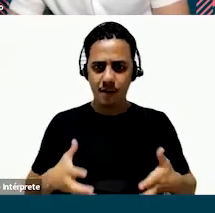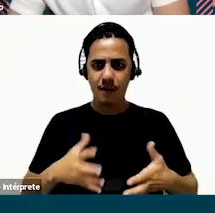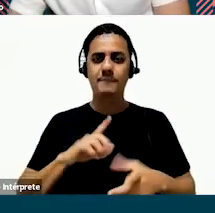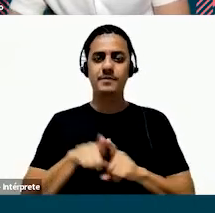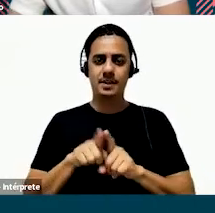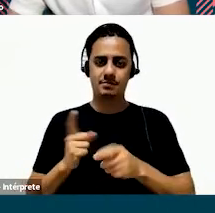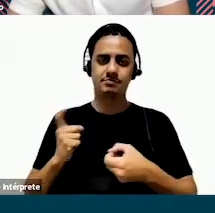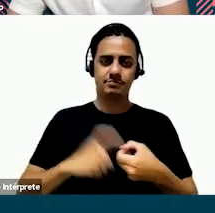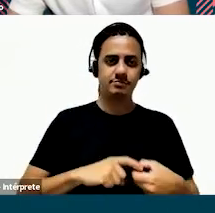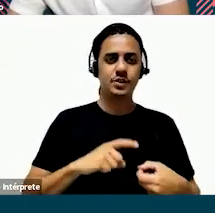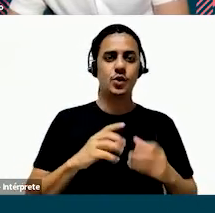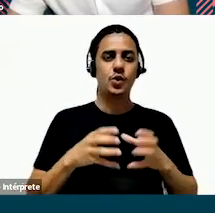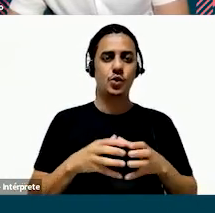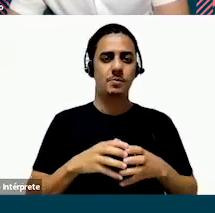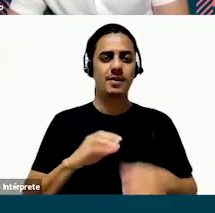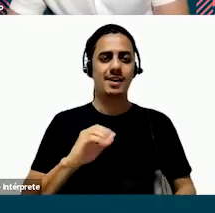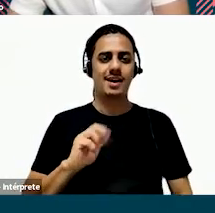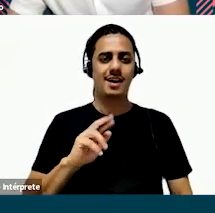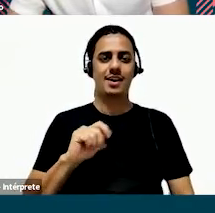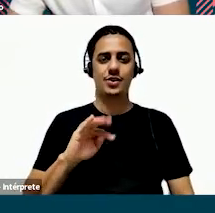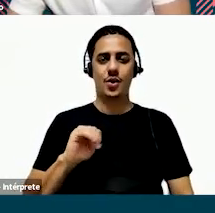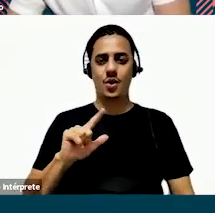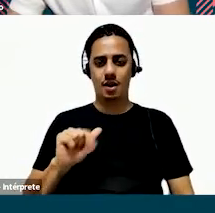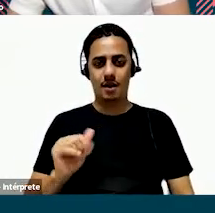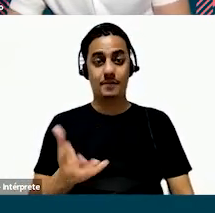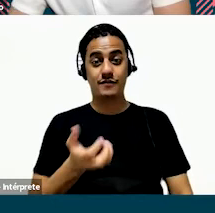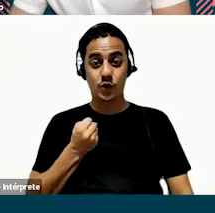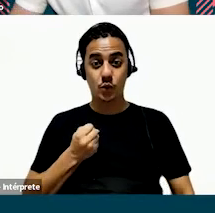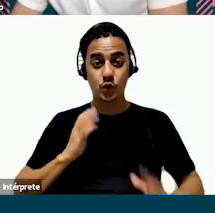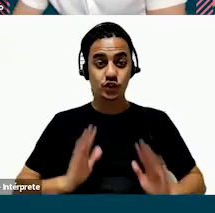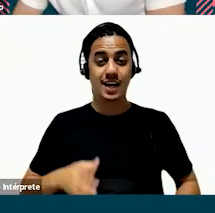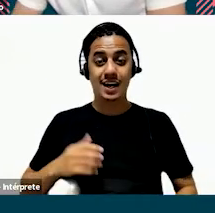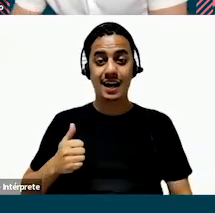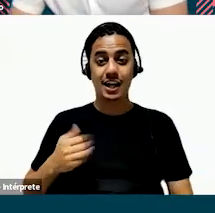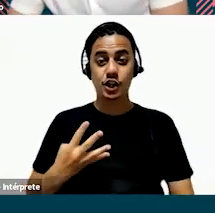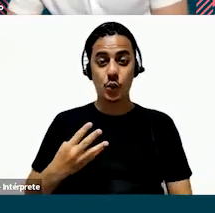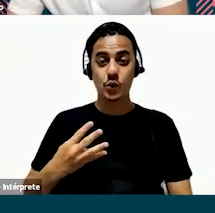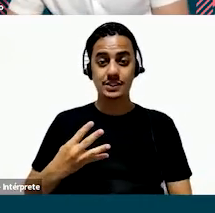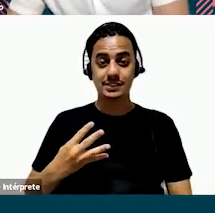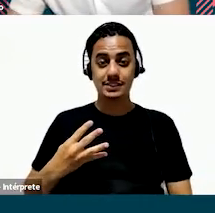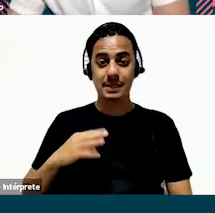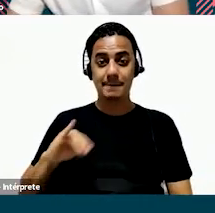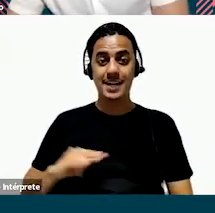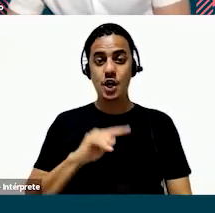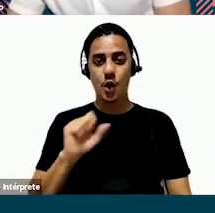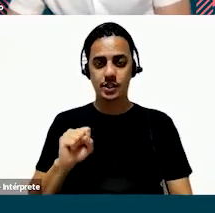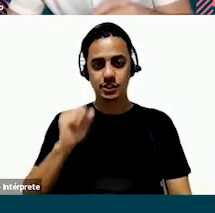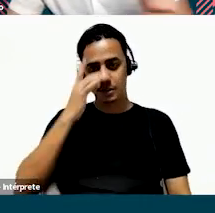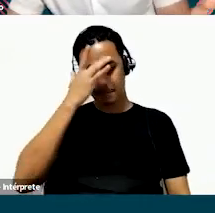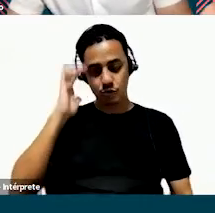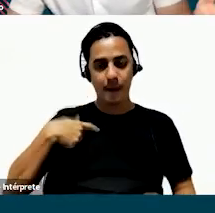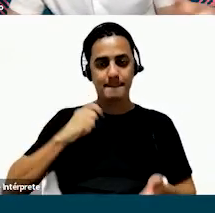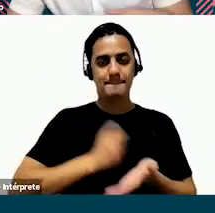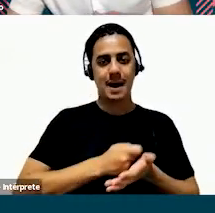e que também está no Grupo Globo, é o Cartola, que faturou ali em 2020 14 milhões de reais só com